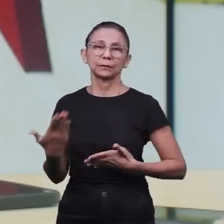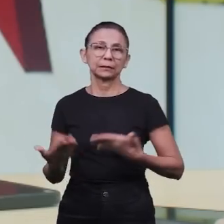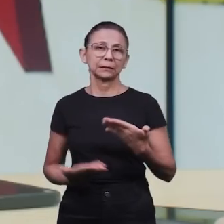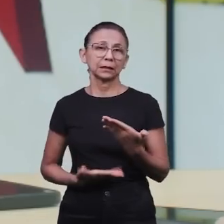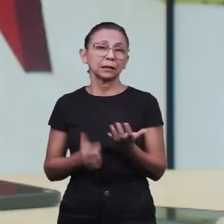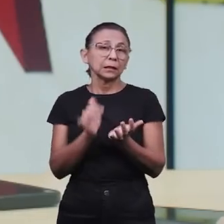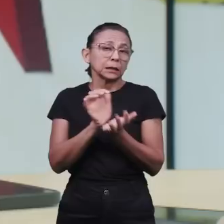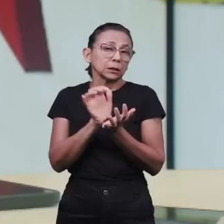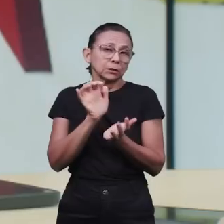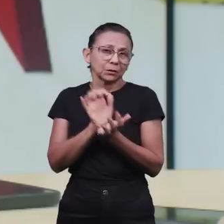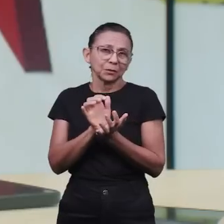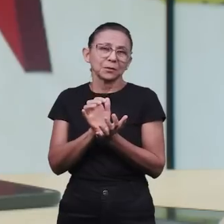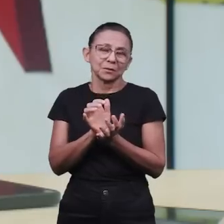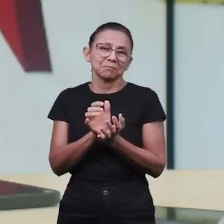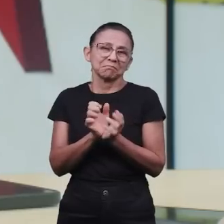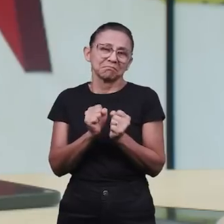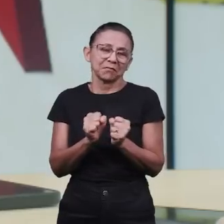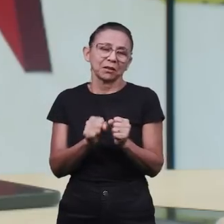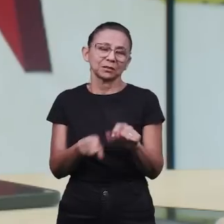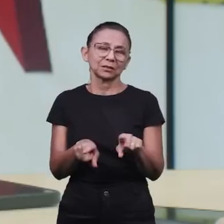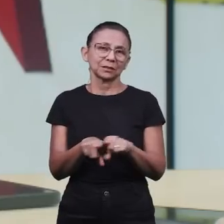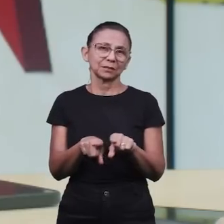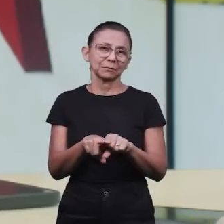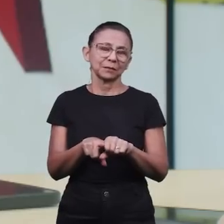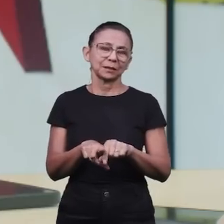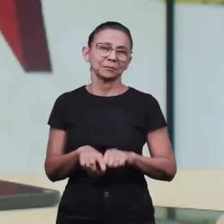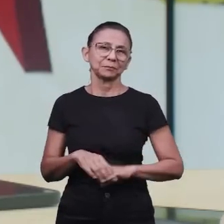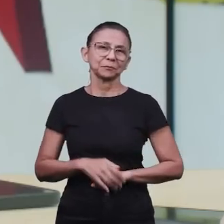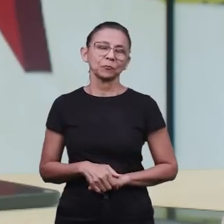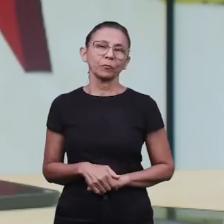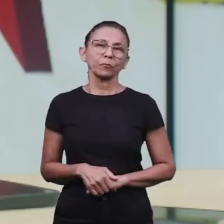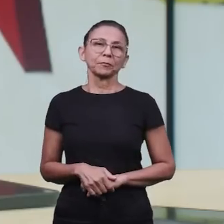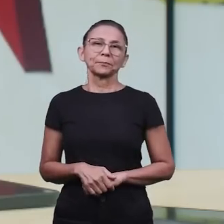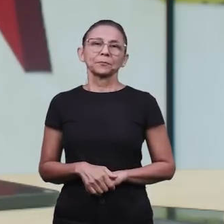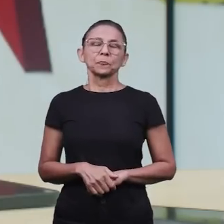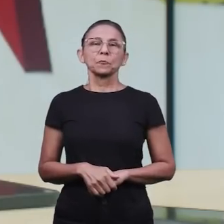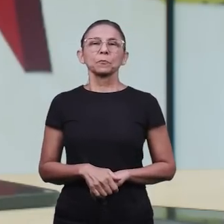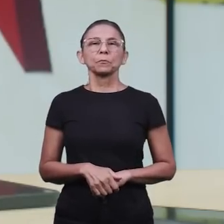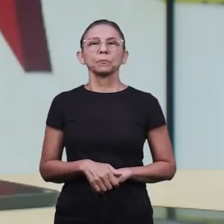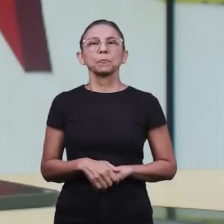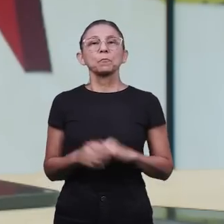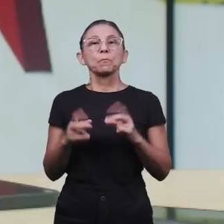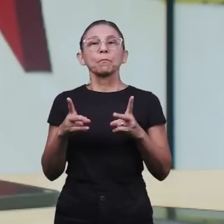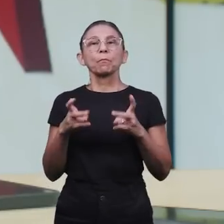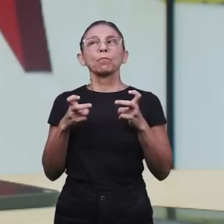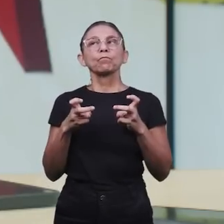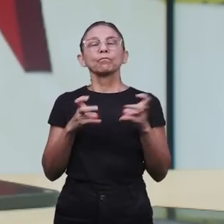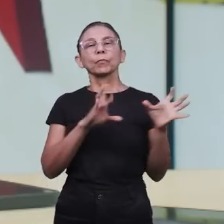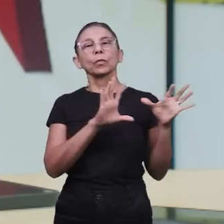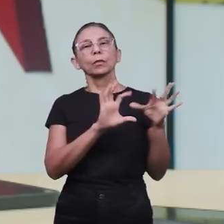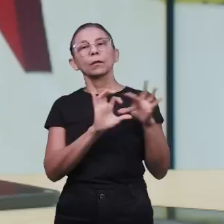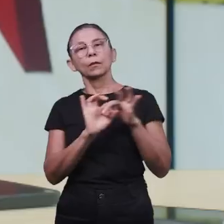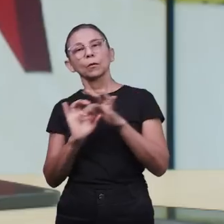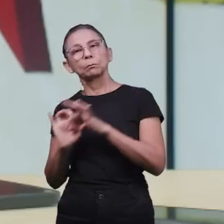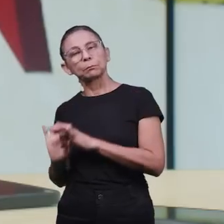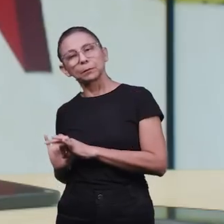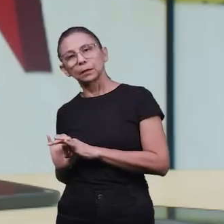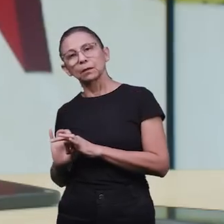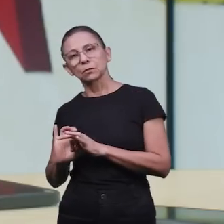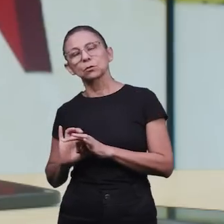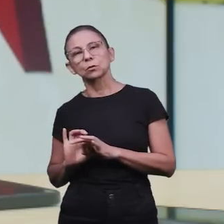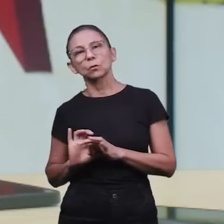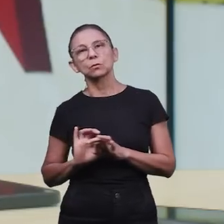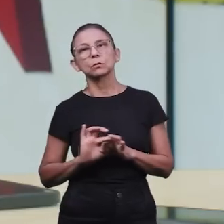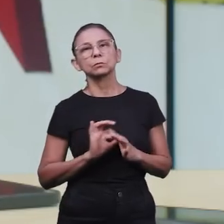adolescente, até o idoso, tá? Pode perceber o contexto